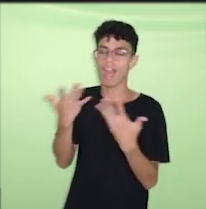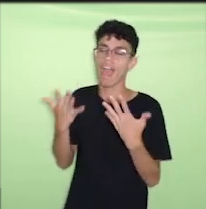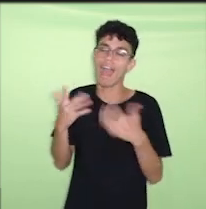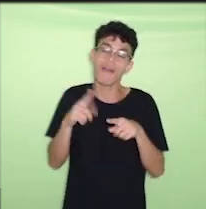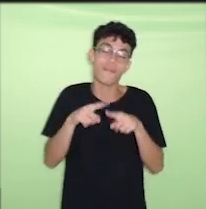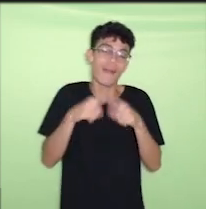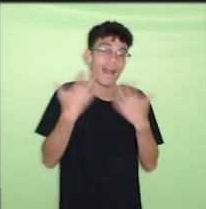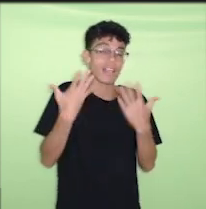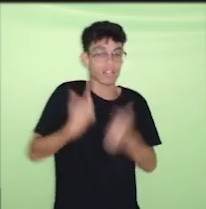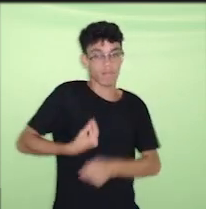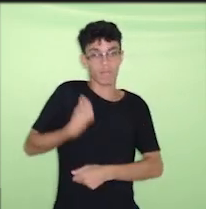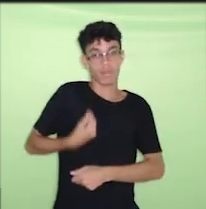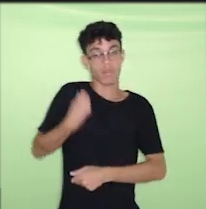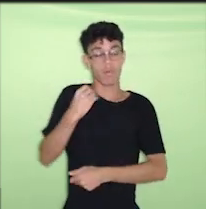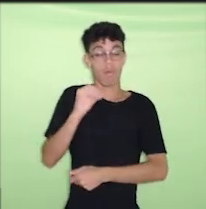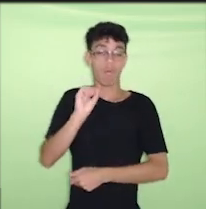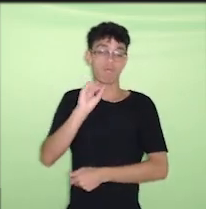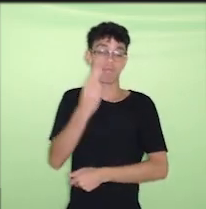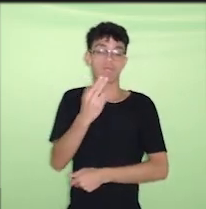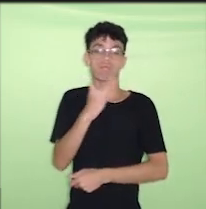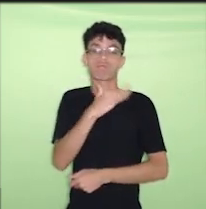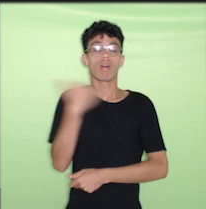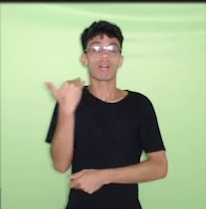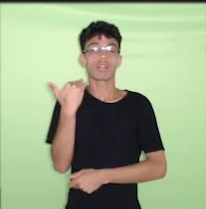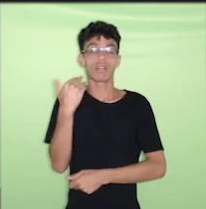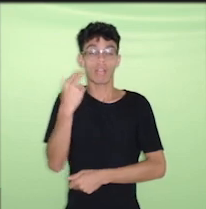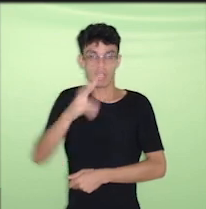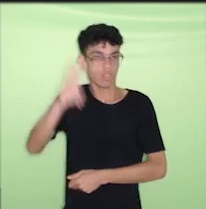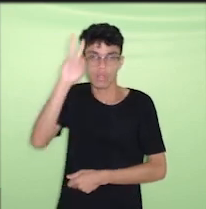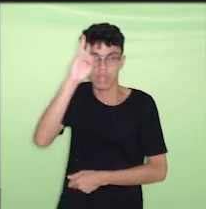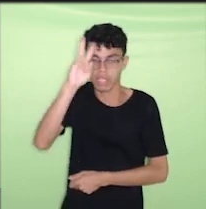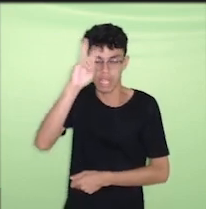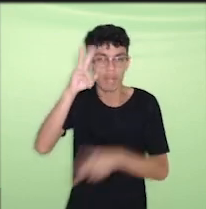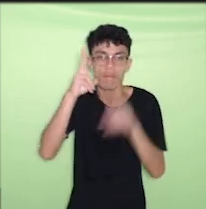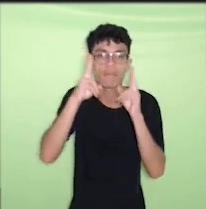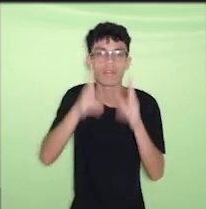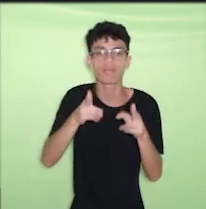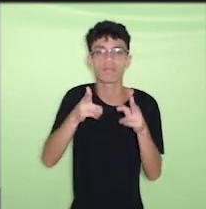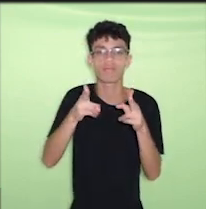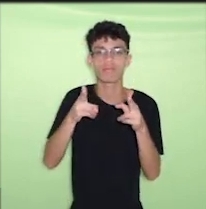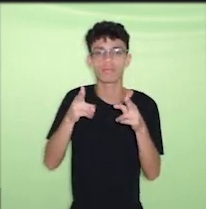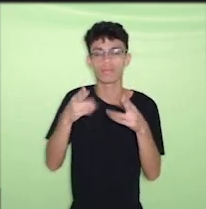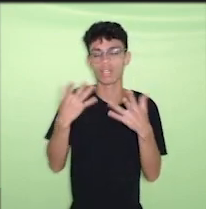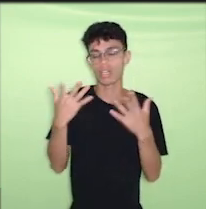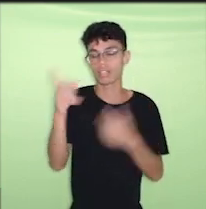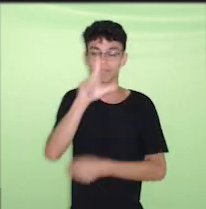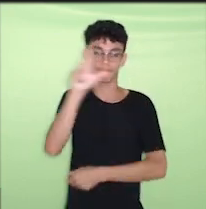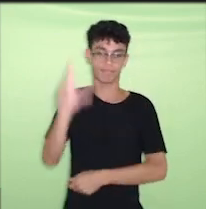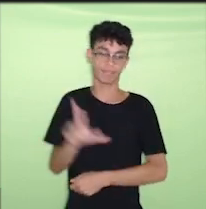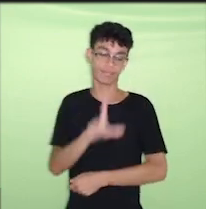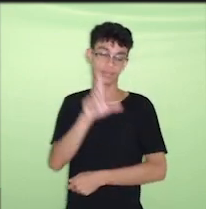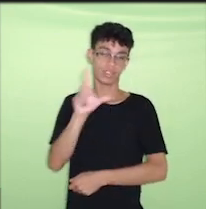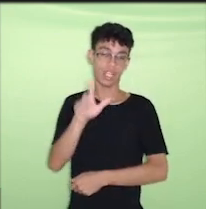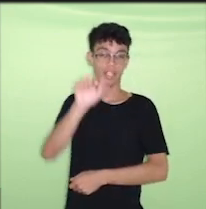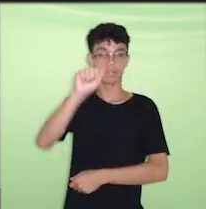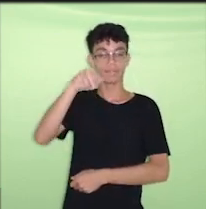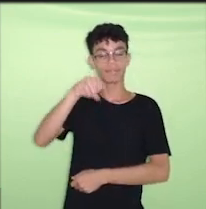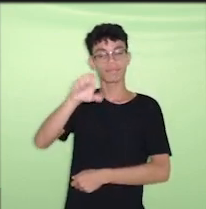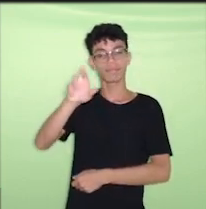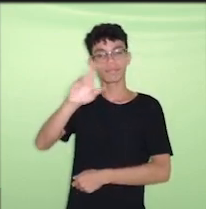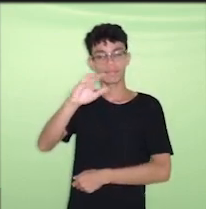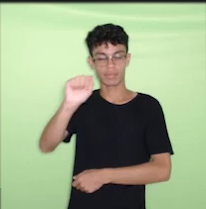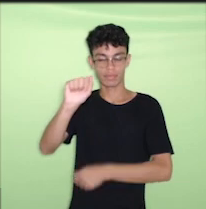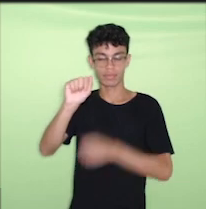mas aí é uma questão de vida ou de morte. Mas nessa história também. Lógico. A América está